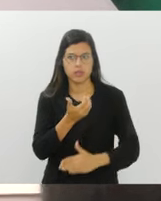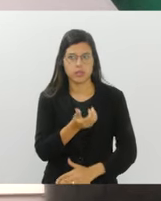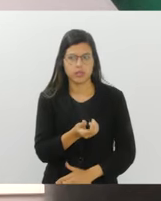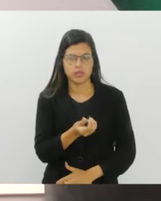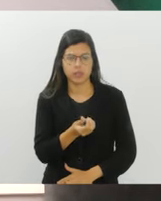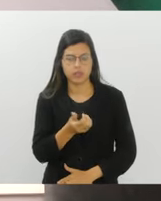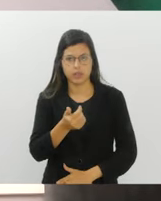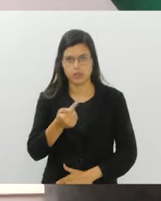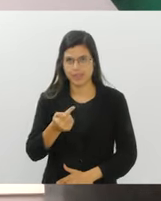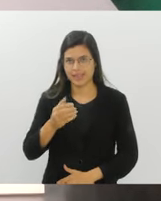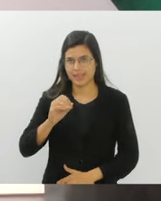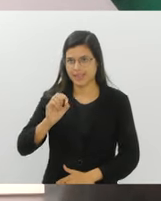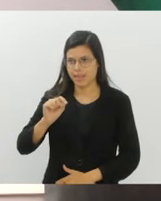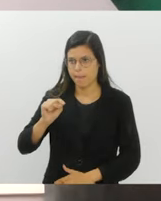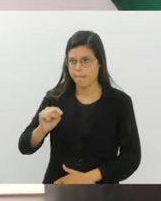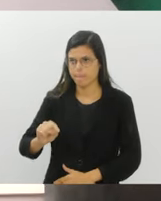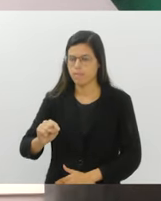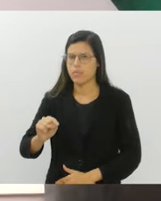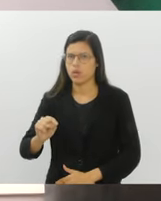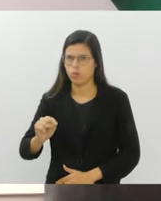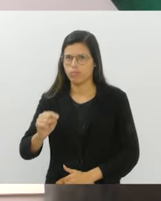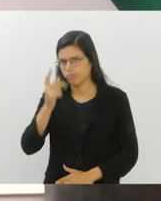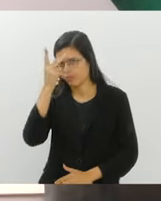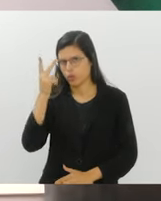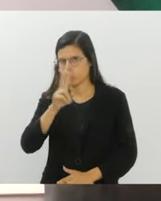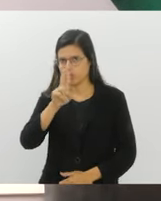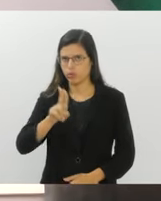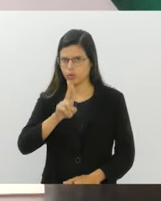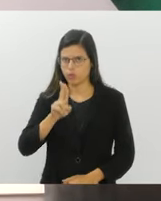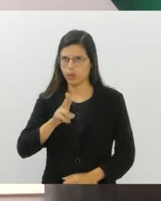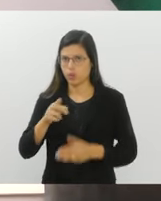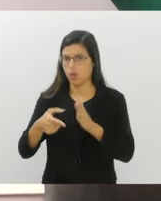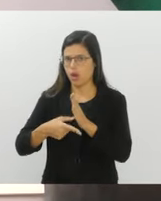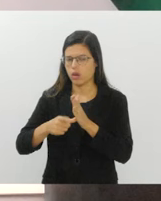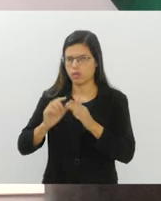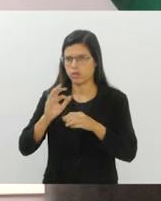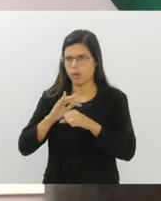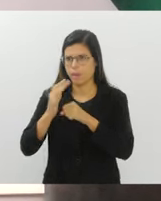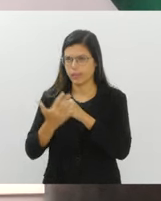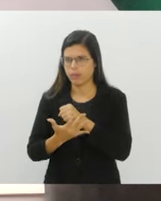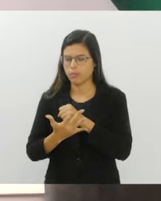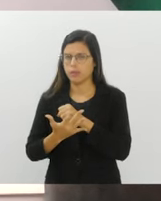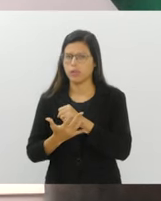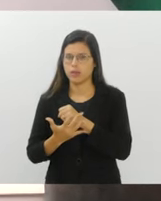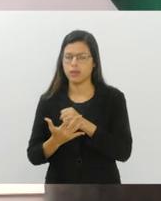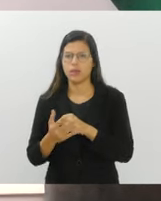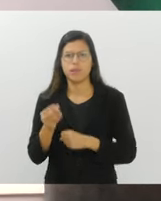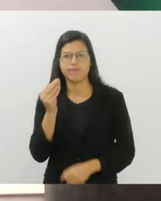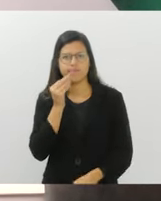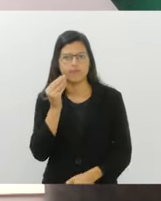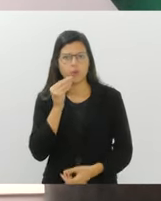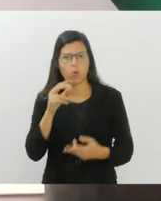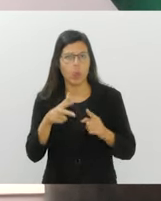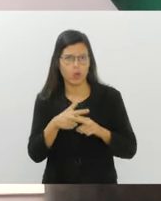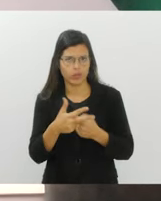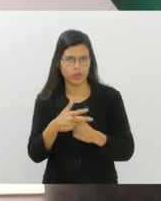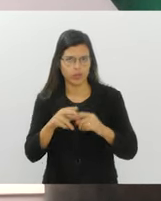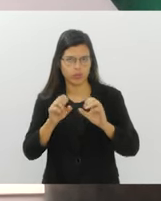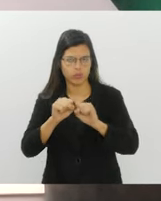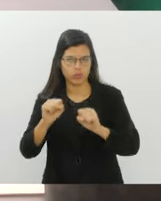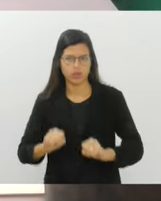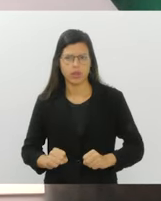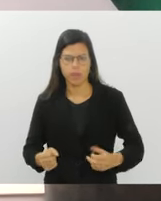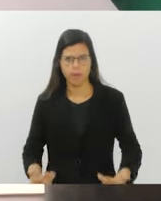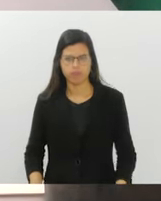passageiros, período pré-pandemia, e com isso tornar o sistema sustentável. E uma coisa que eu